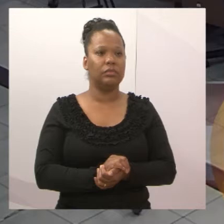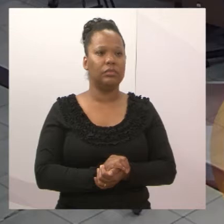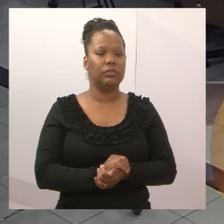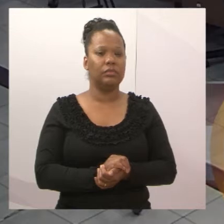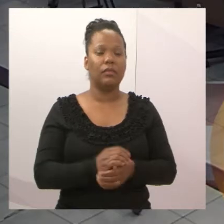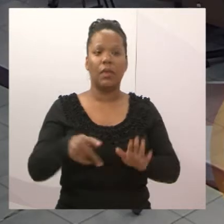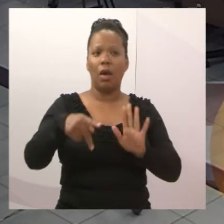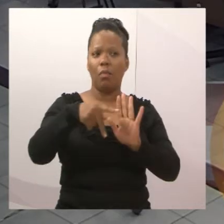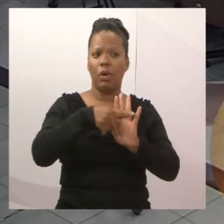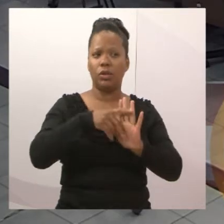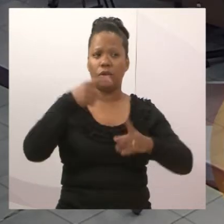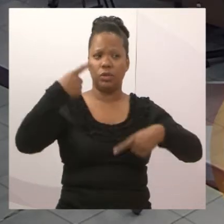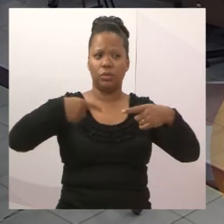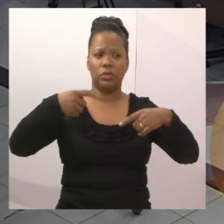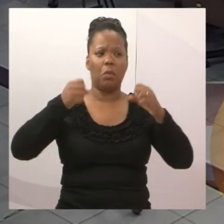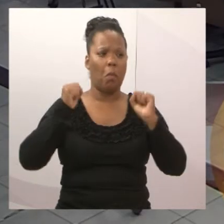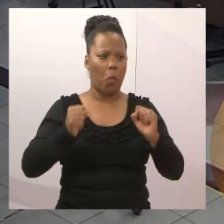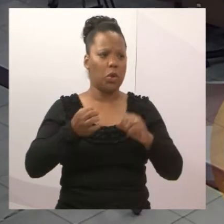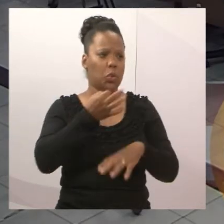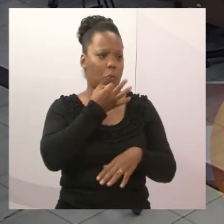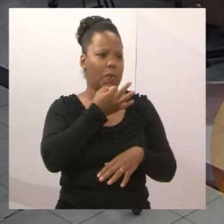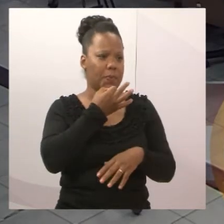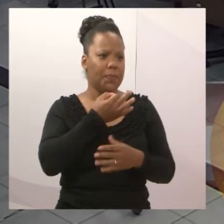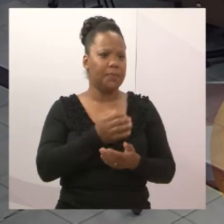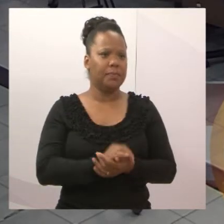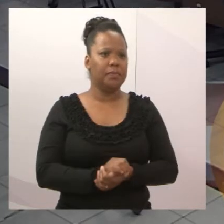O projeto continua em discussão.